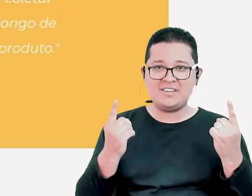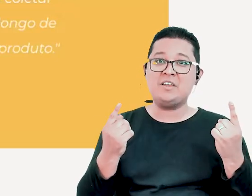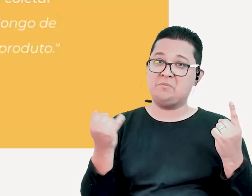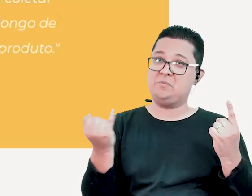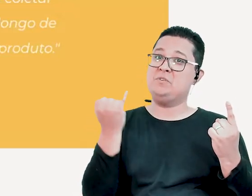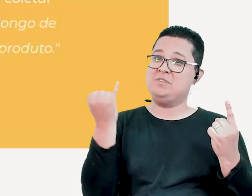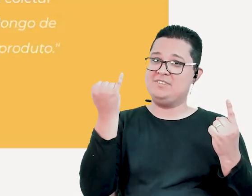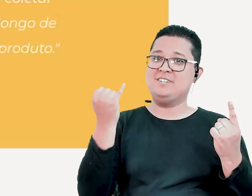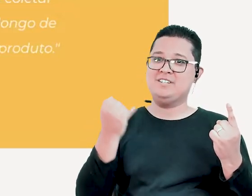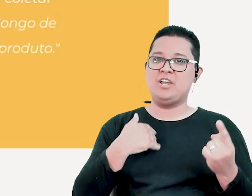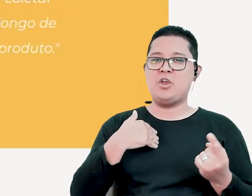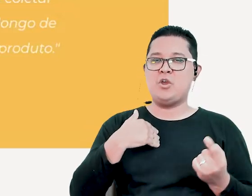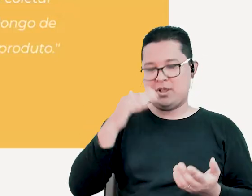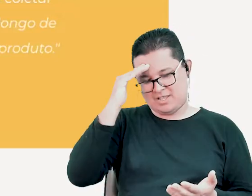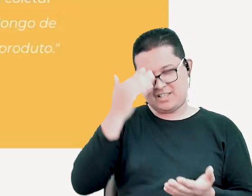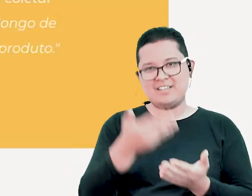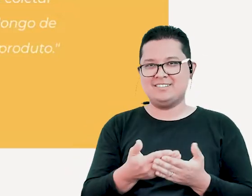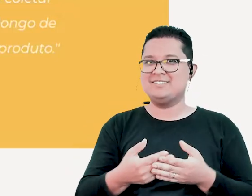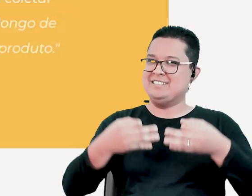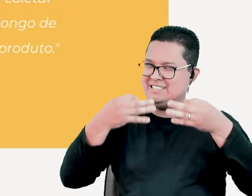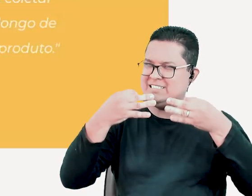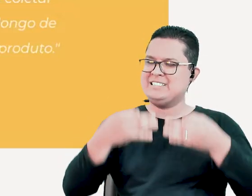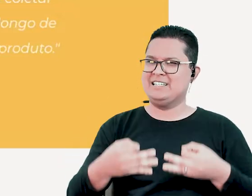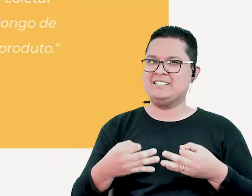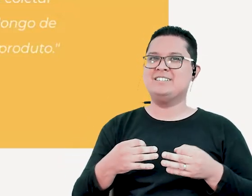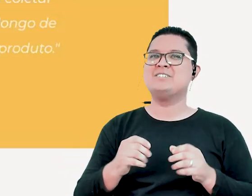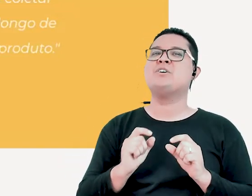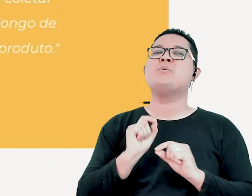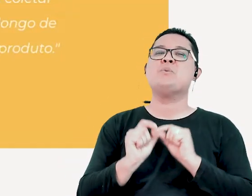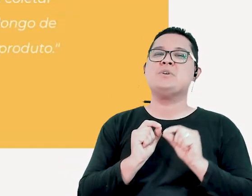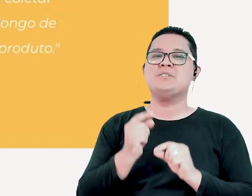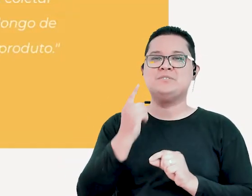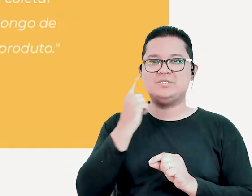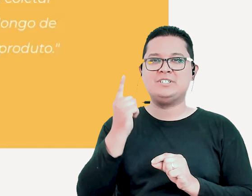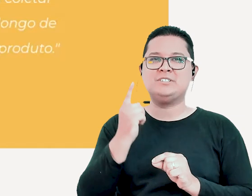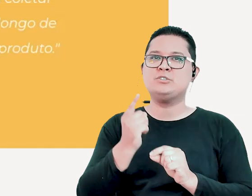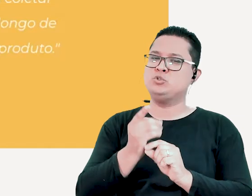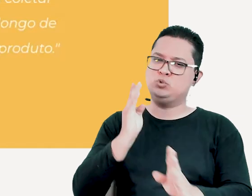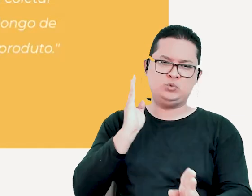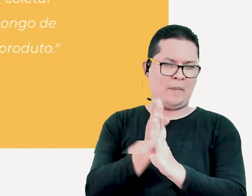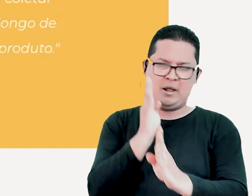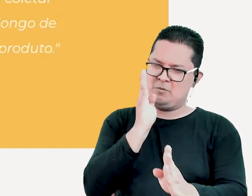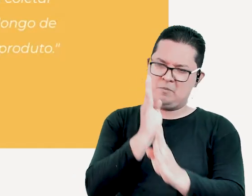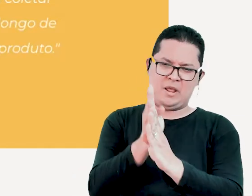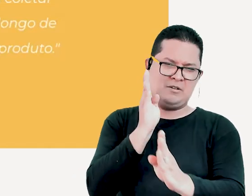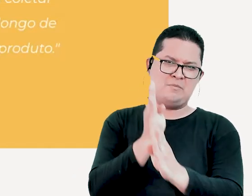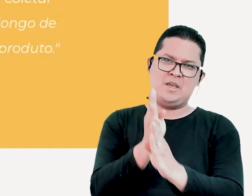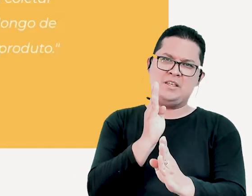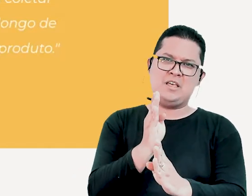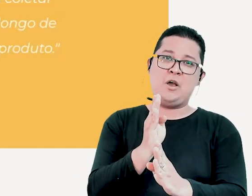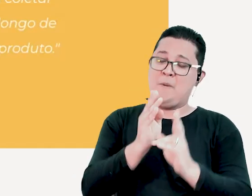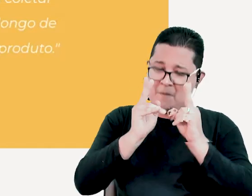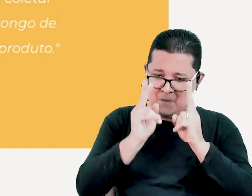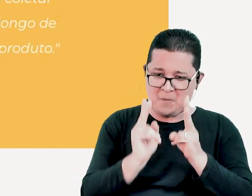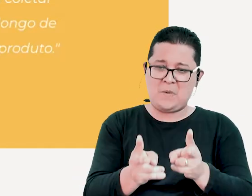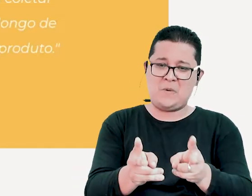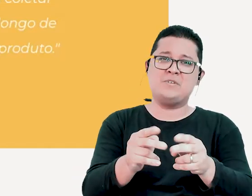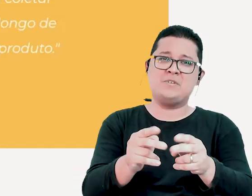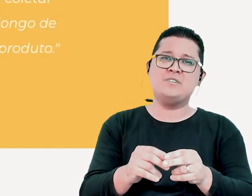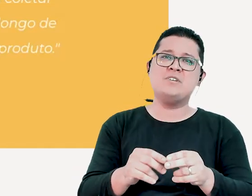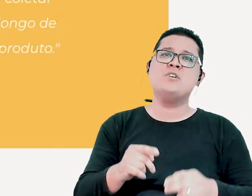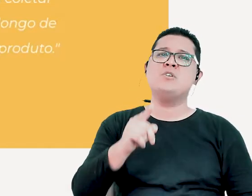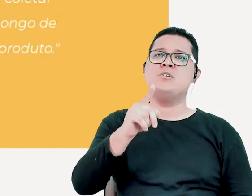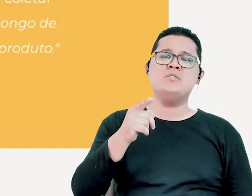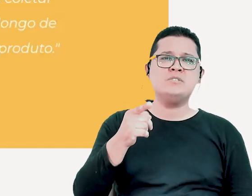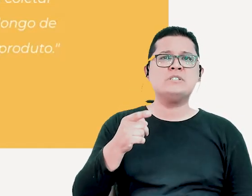menos eu acredito que é muito importante, que é essa descoberta contínua, né? Então, faça pesquisas mensais para saber como está